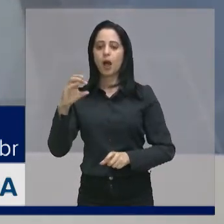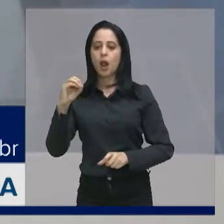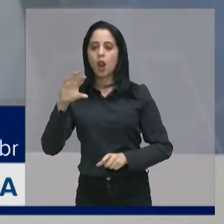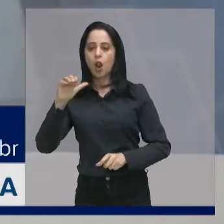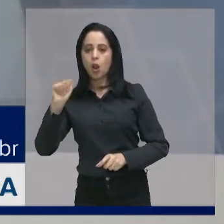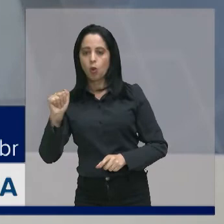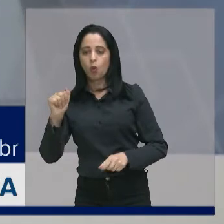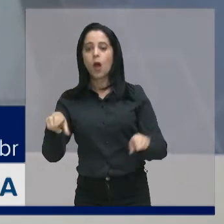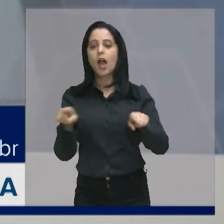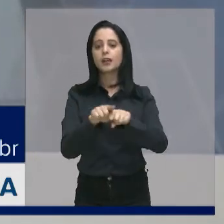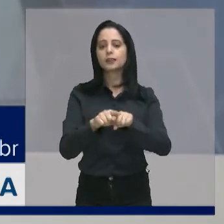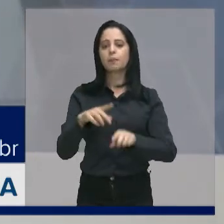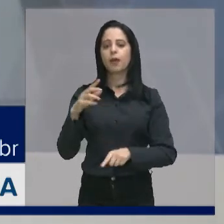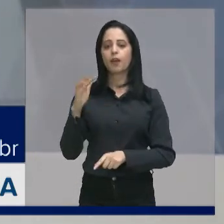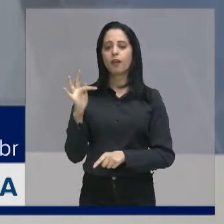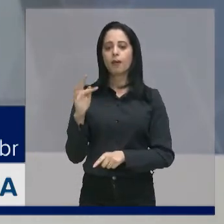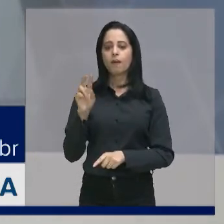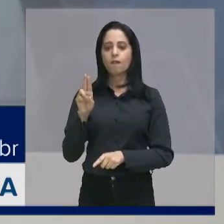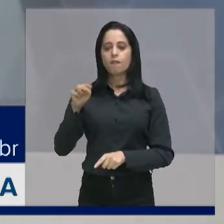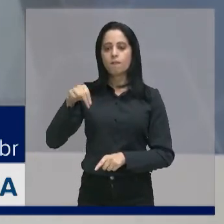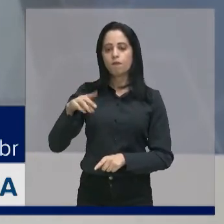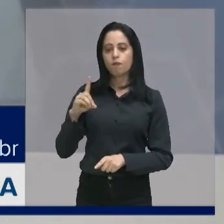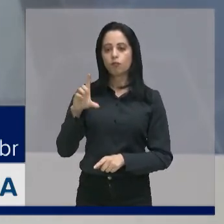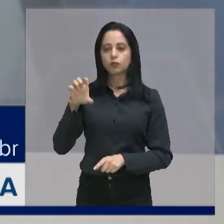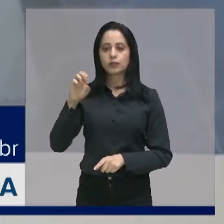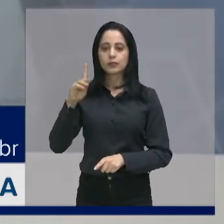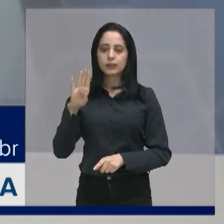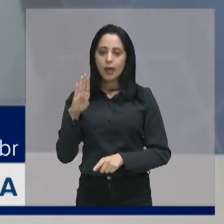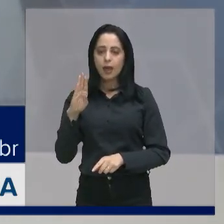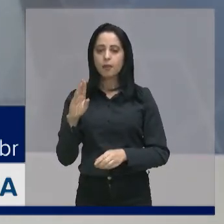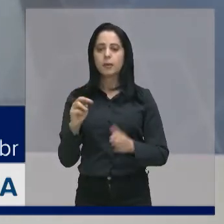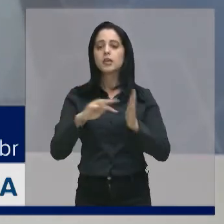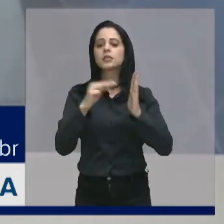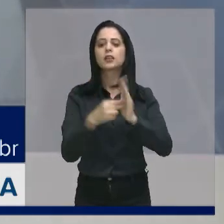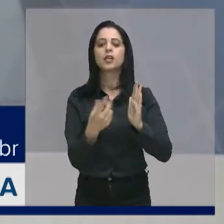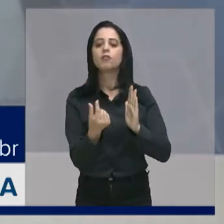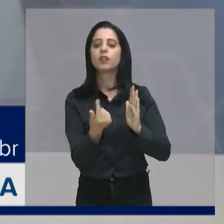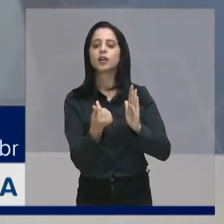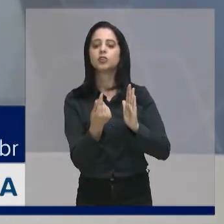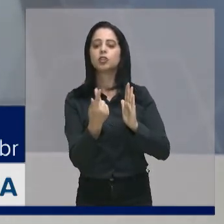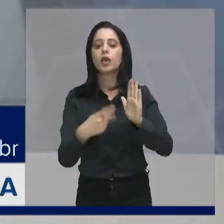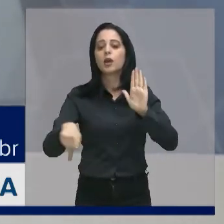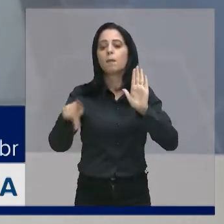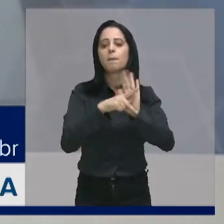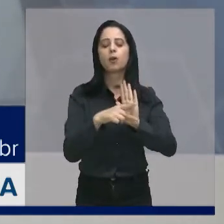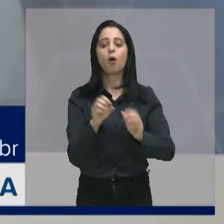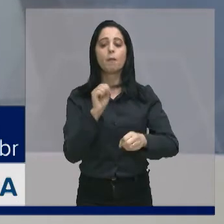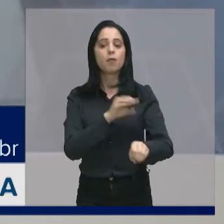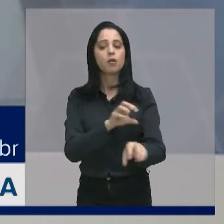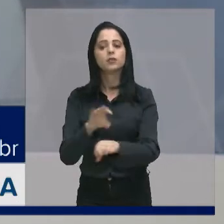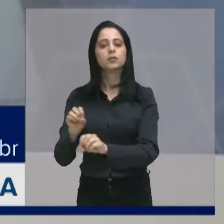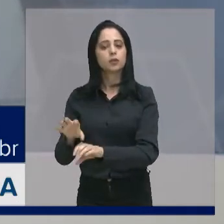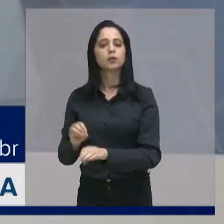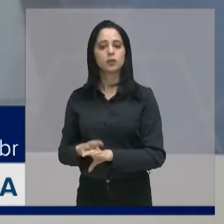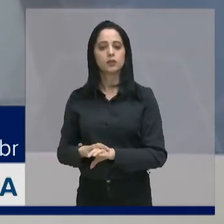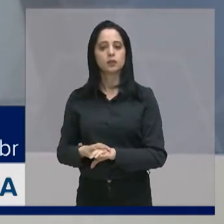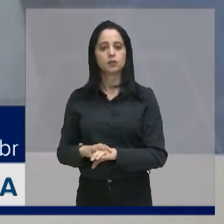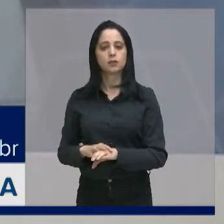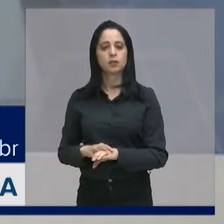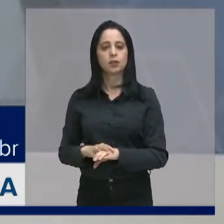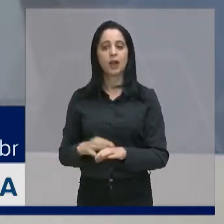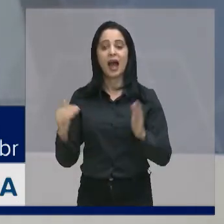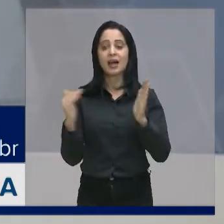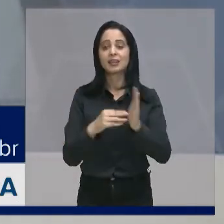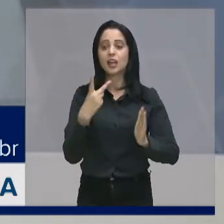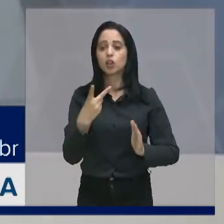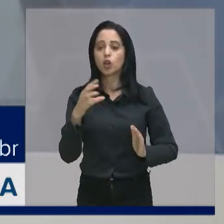verba importantíssima que é destinada à educação e que nós recebemos, nós já recebemos e vamos continuar recebendo até